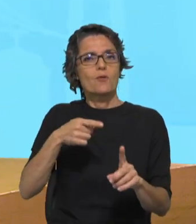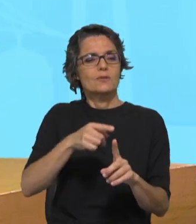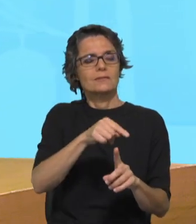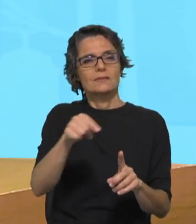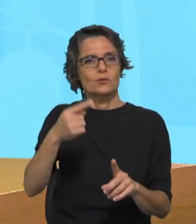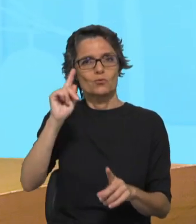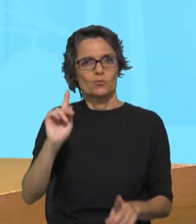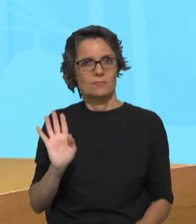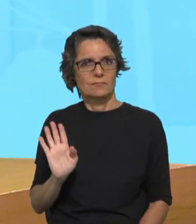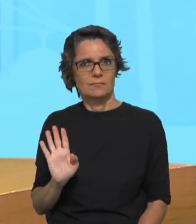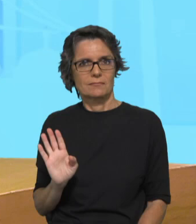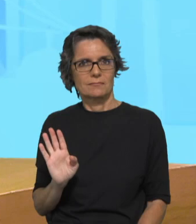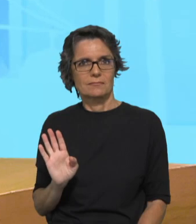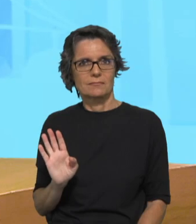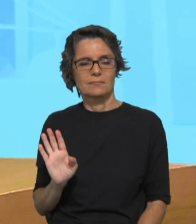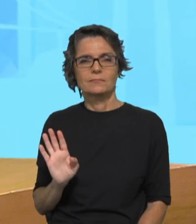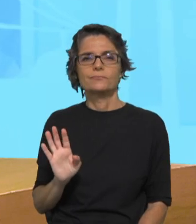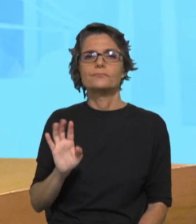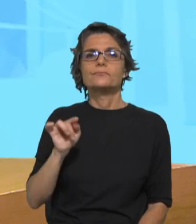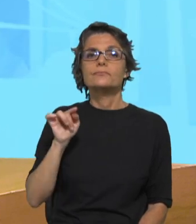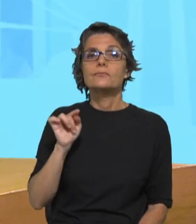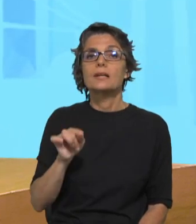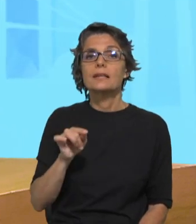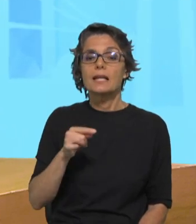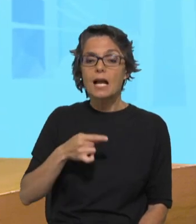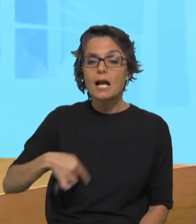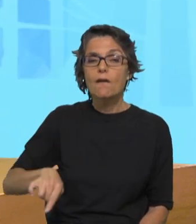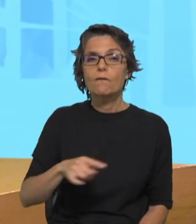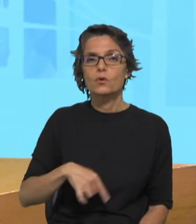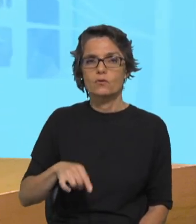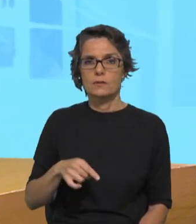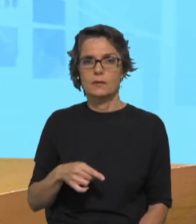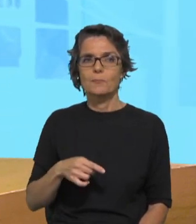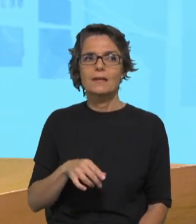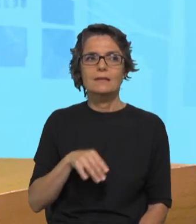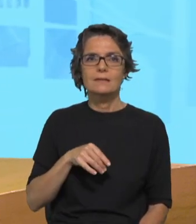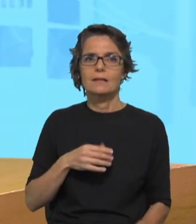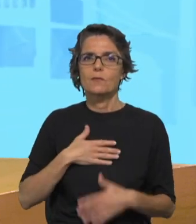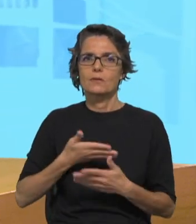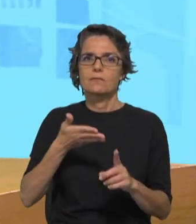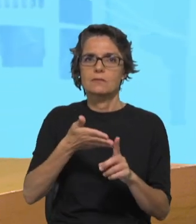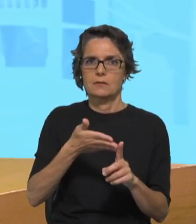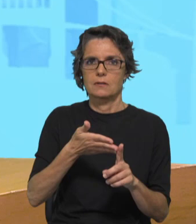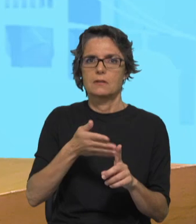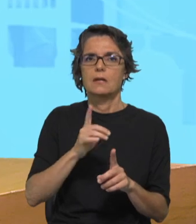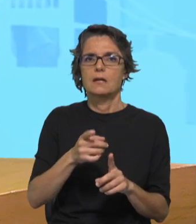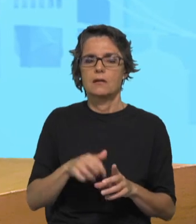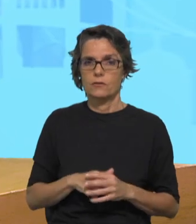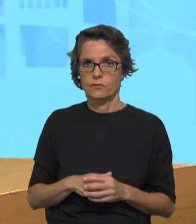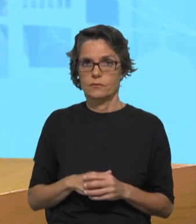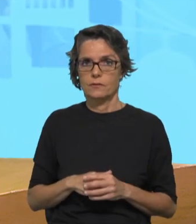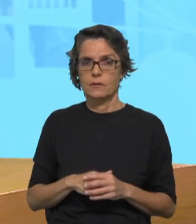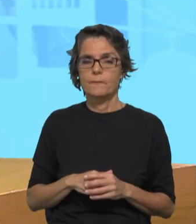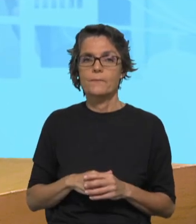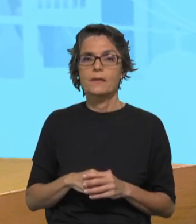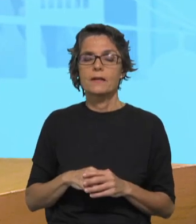outras que eventualmente se possam. Qual é a nossa motivação para fazer voluntariado missionário? É fazer o bem